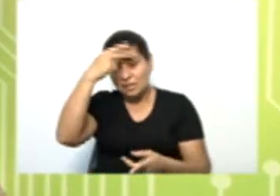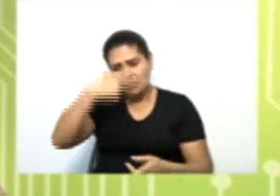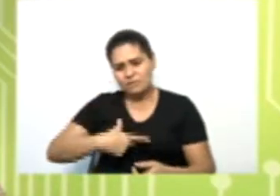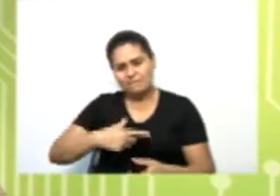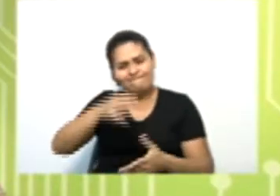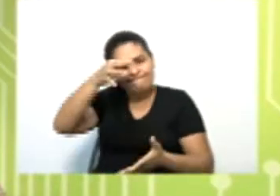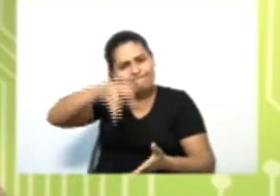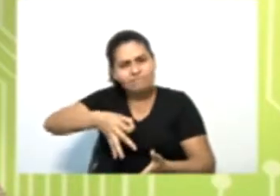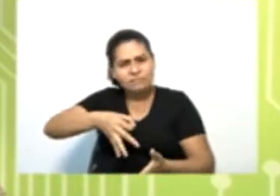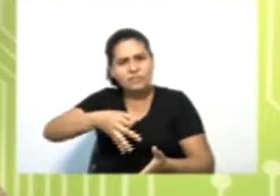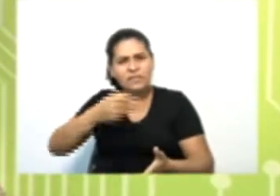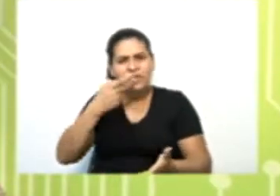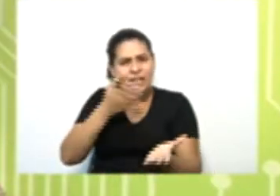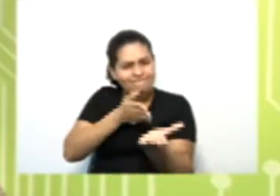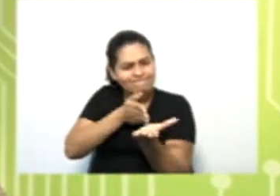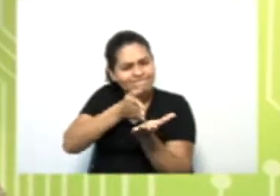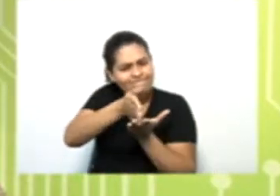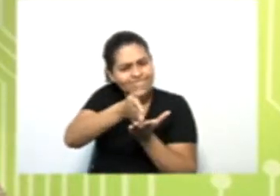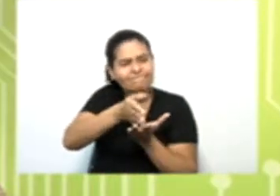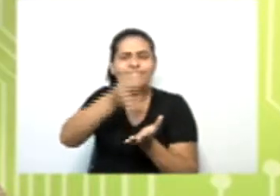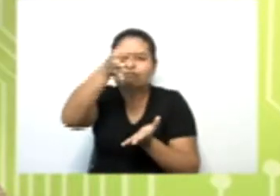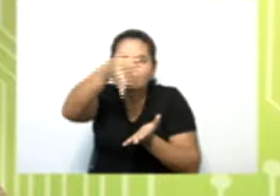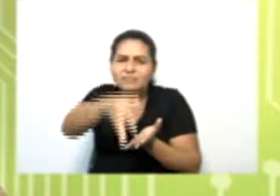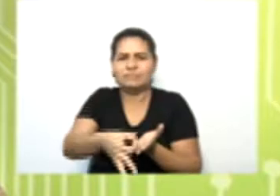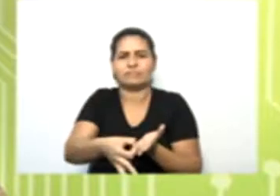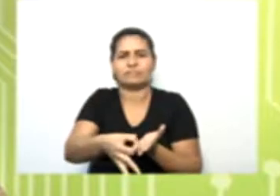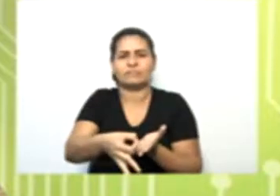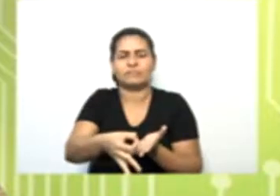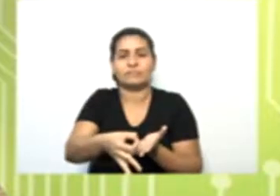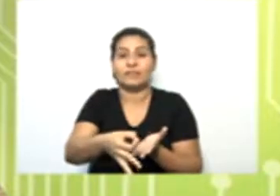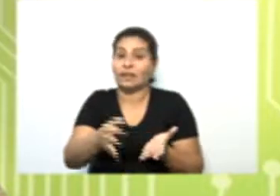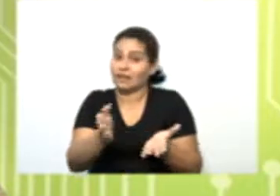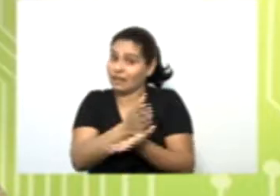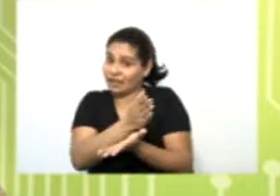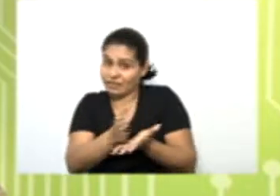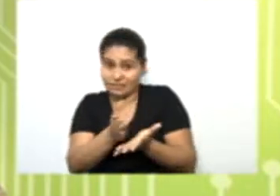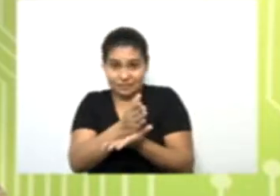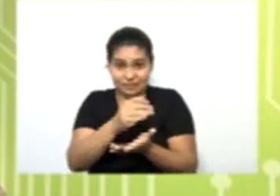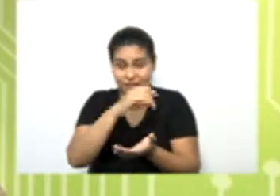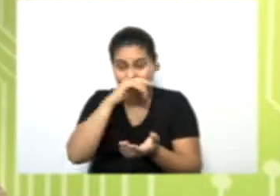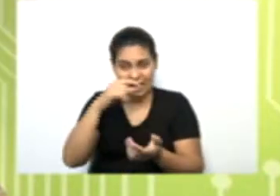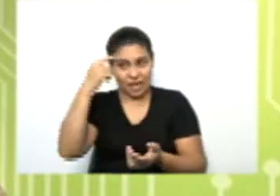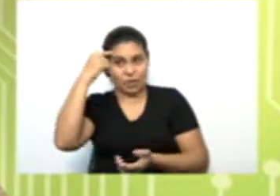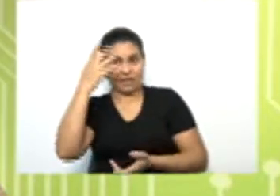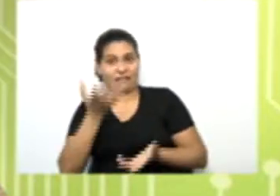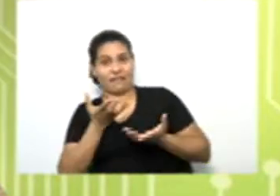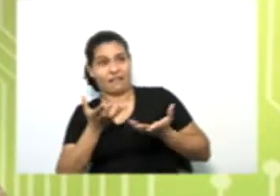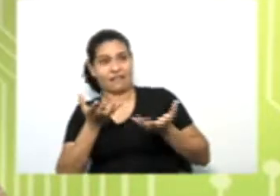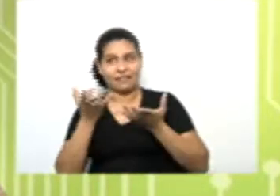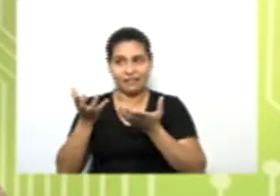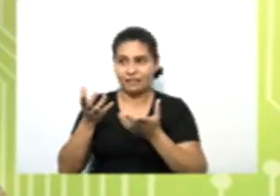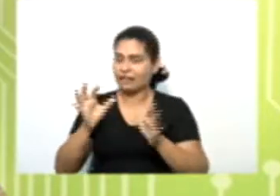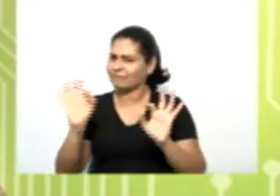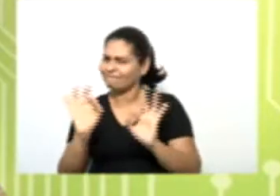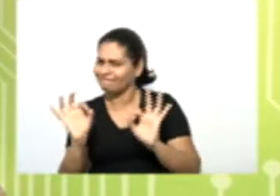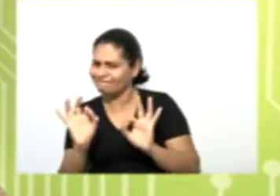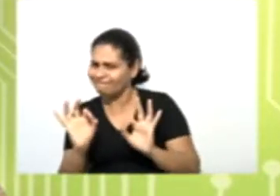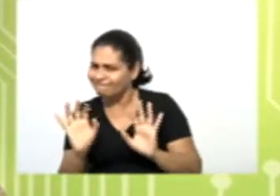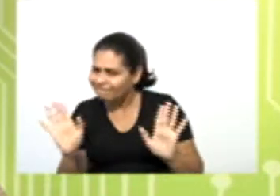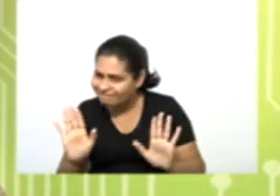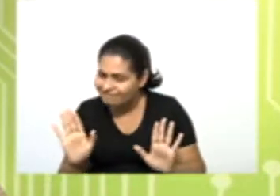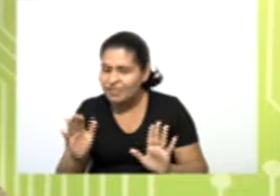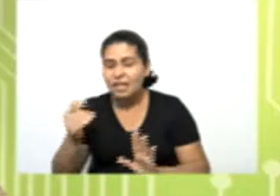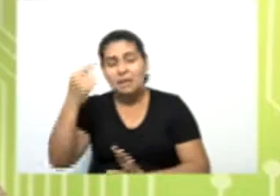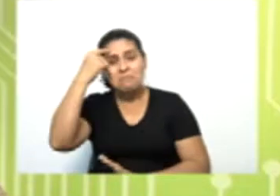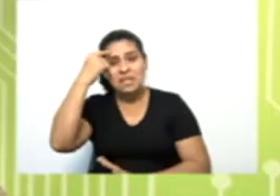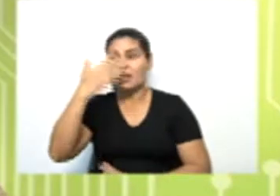que é certo, fazer o que tem que ser feito, e não, às vezes, o que você quer que seja feito, ou que você,